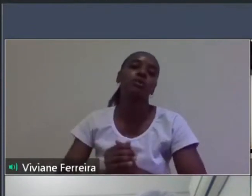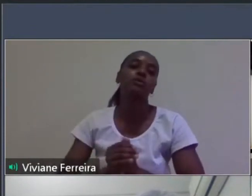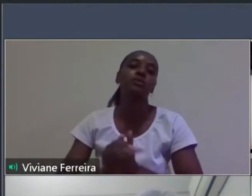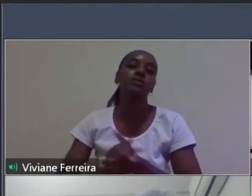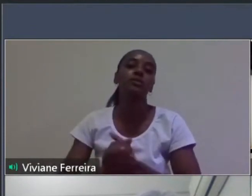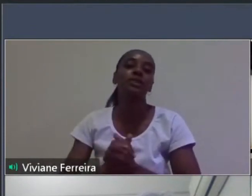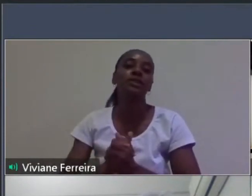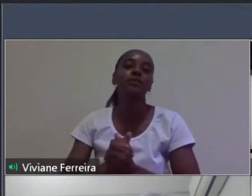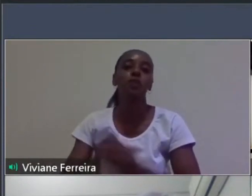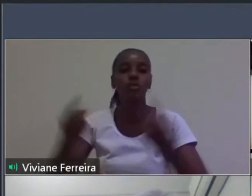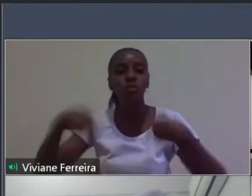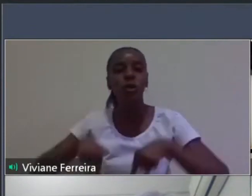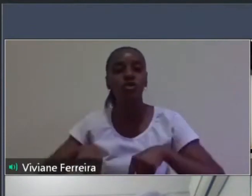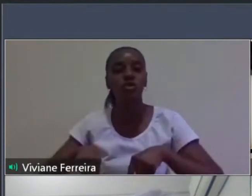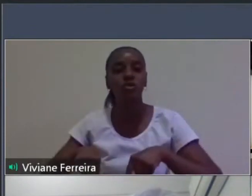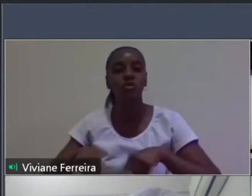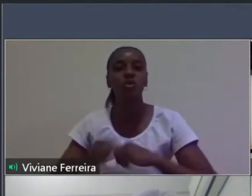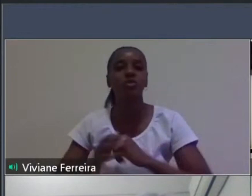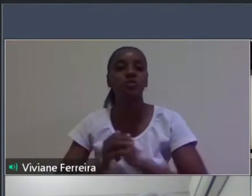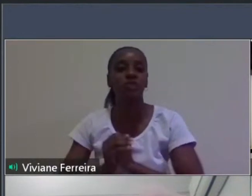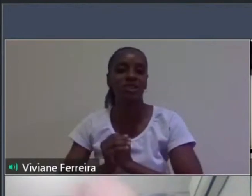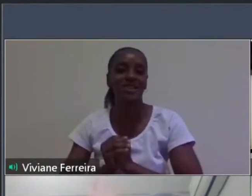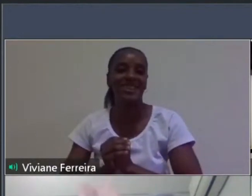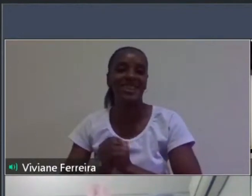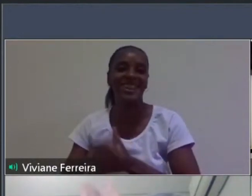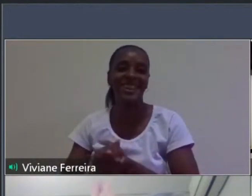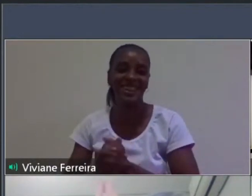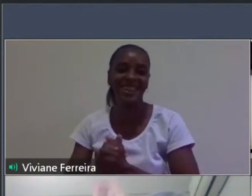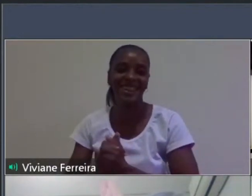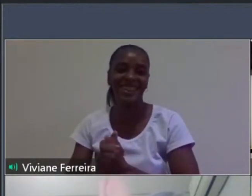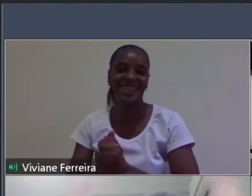fantástico quanto o nosso, de ouvintes.